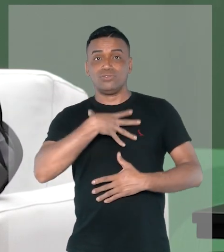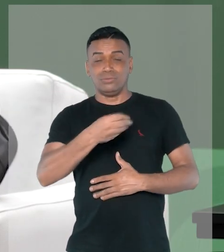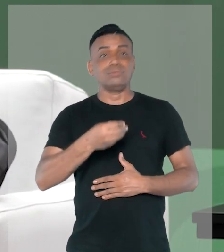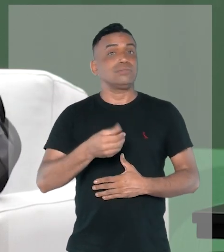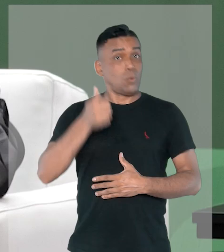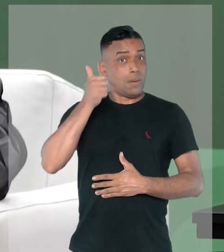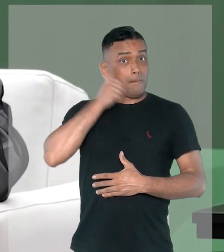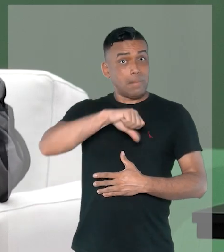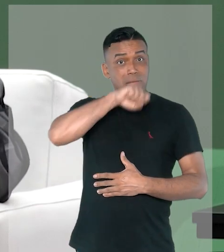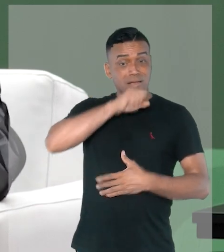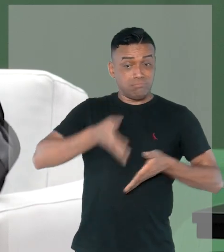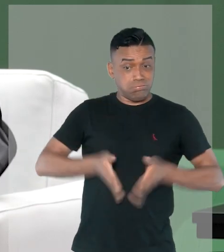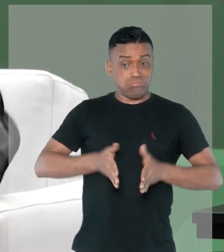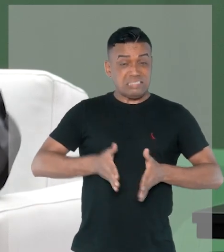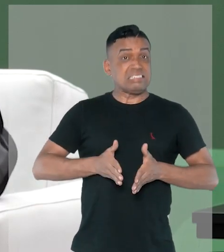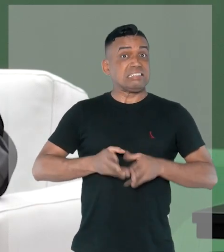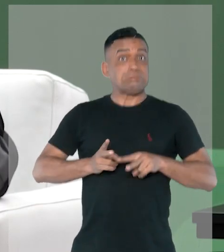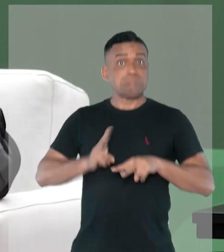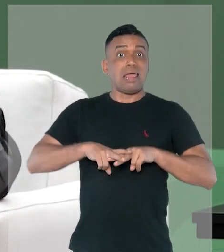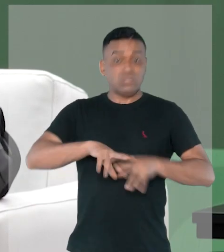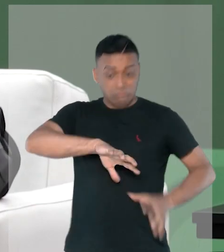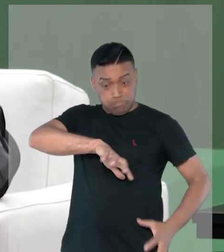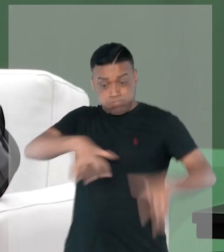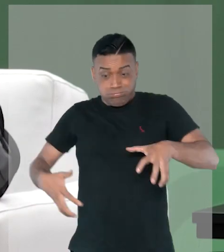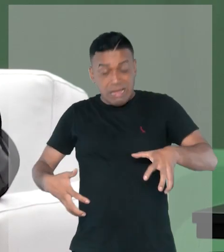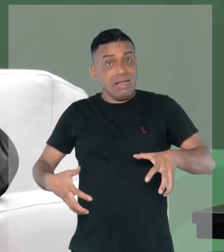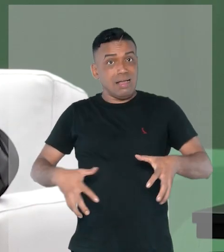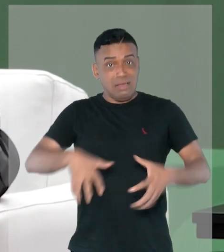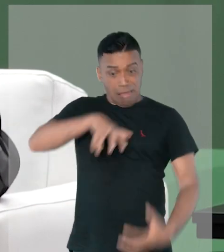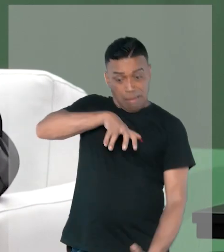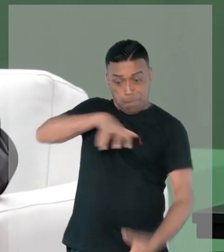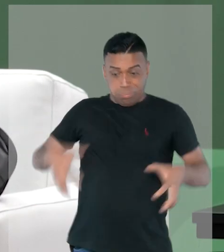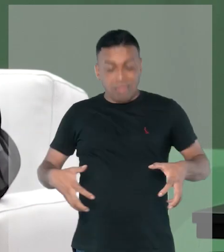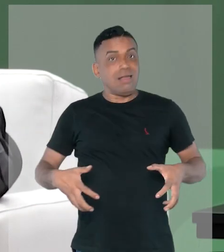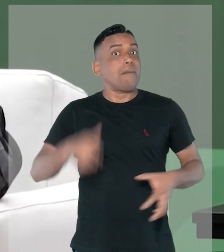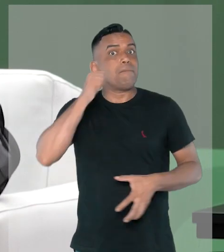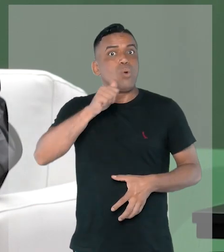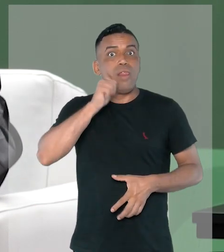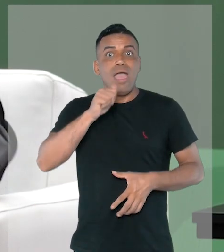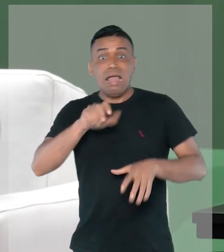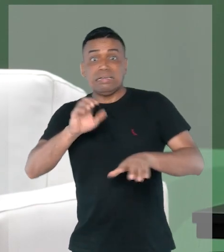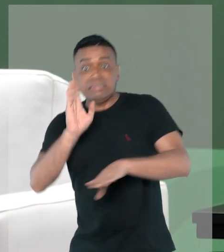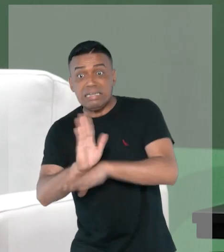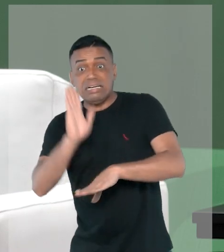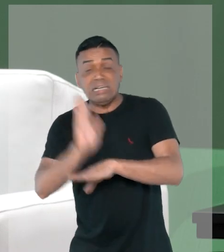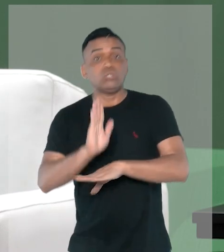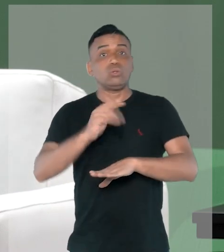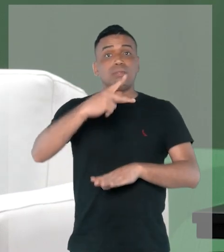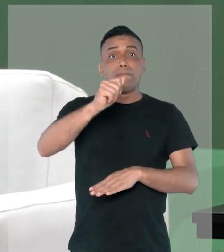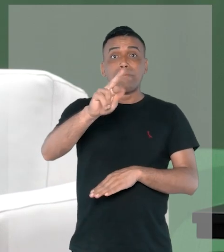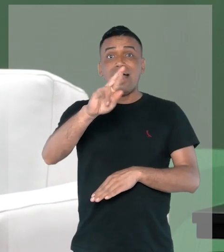era fácil, mas essa aí não saía. O bebê estava virado. E a parteira lá no quarto, já desesperada, e todo